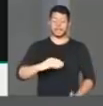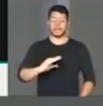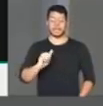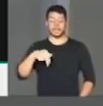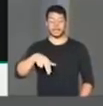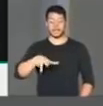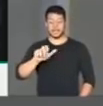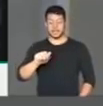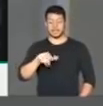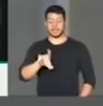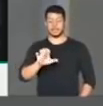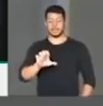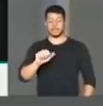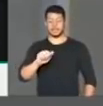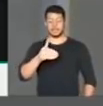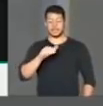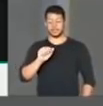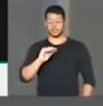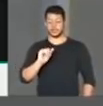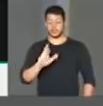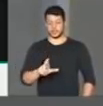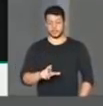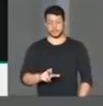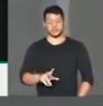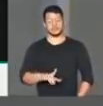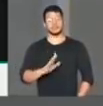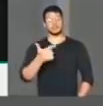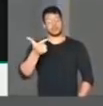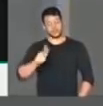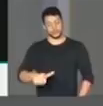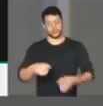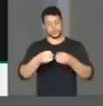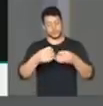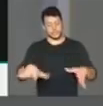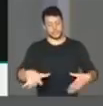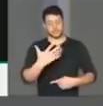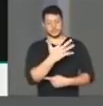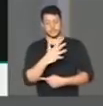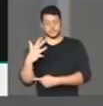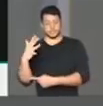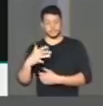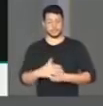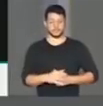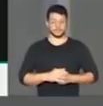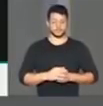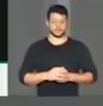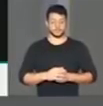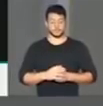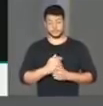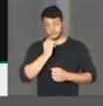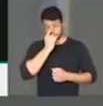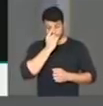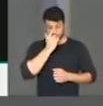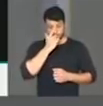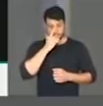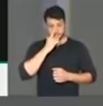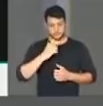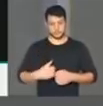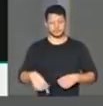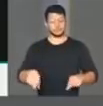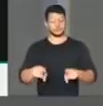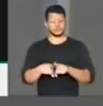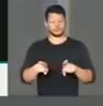tinha reserva ambiental. Mais prejuízo ao meio ambiente, mais bomba do Bolsonaro. Mas não fica nisso, não.